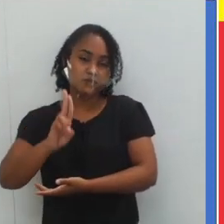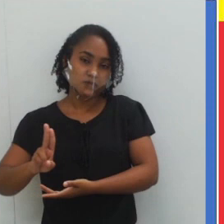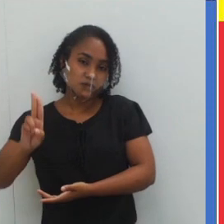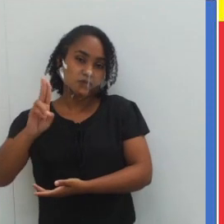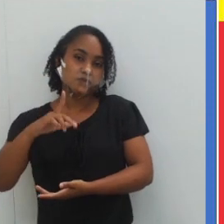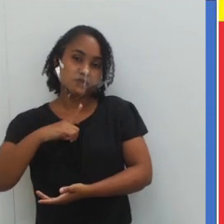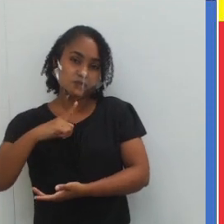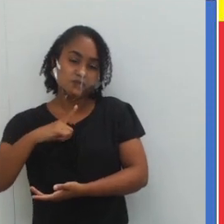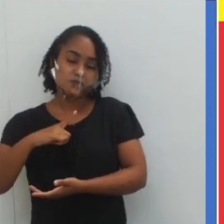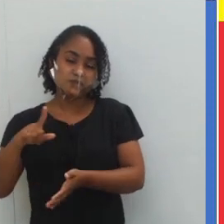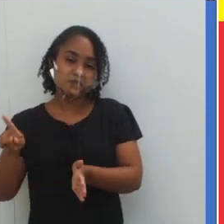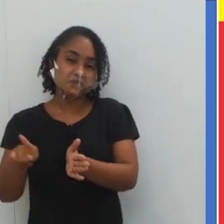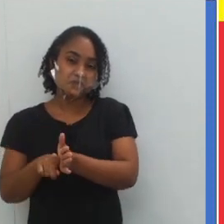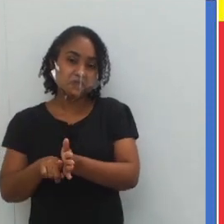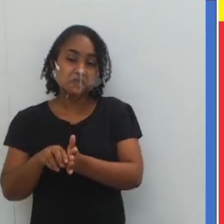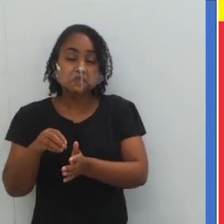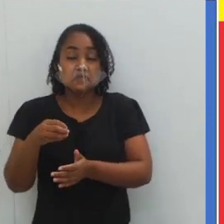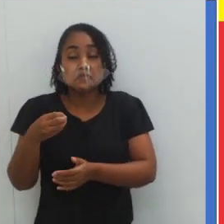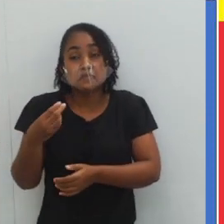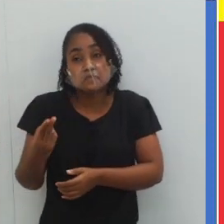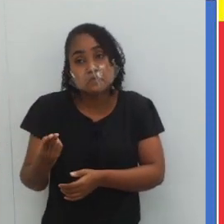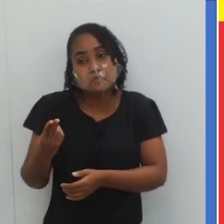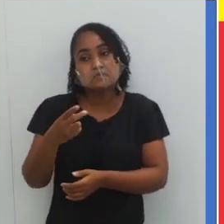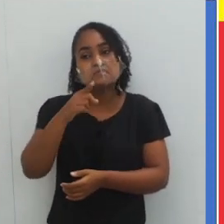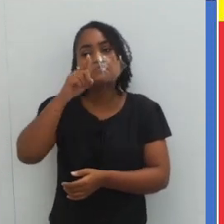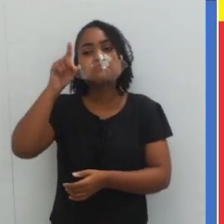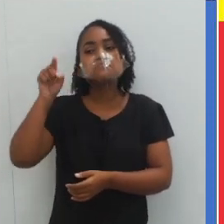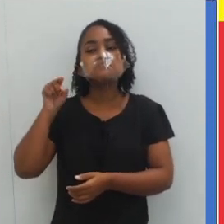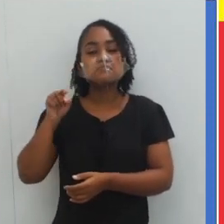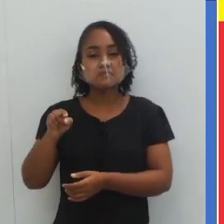nós utilizamos para negar ou